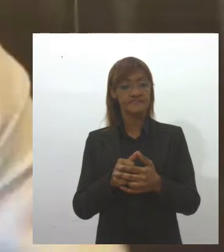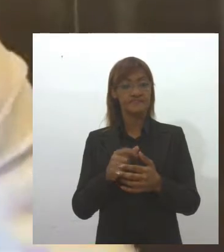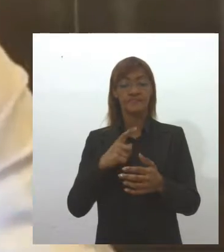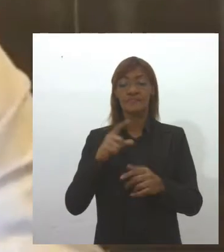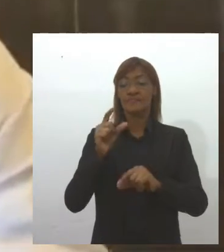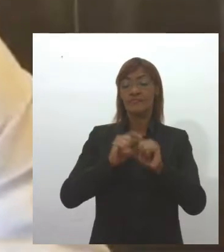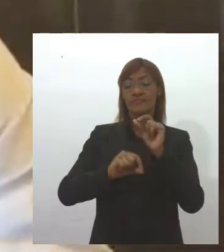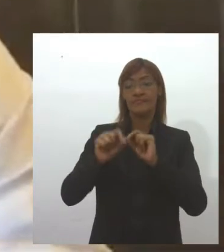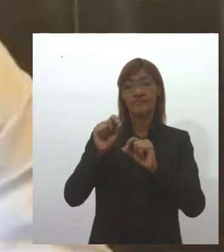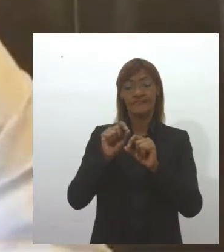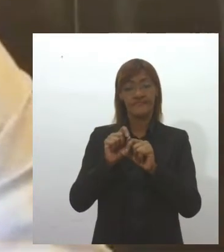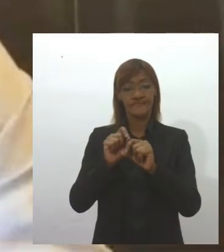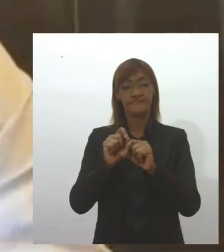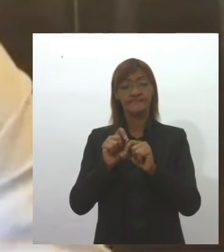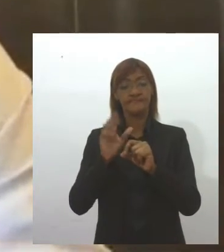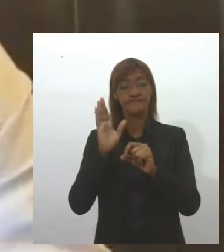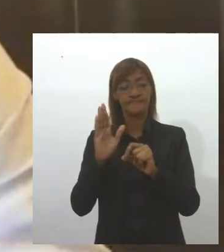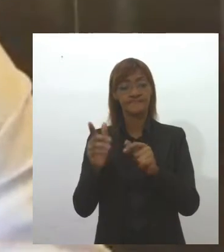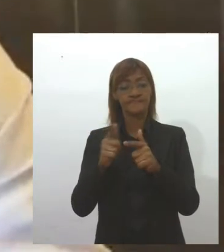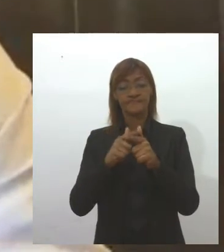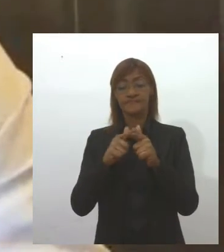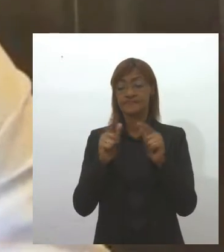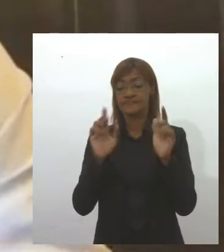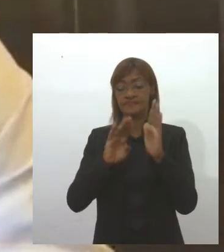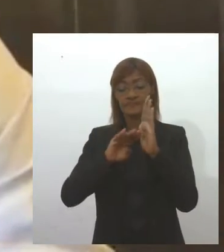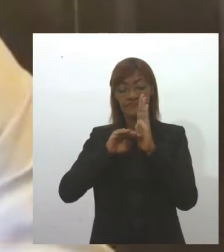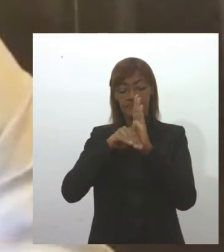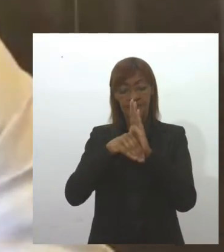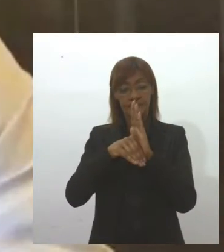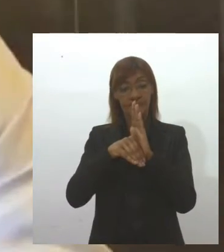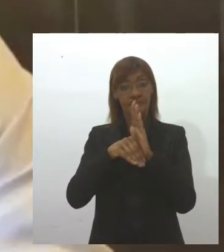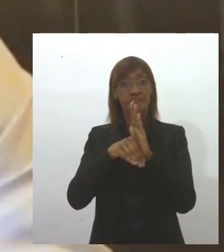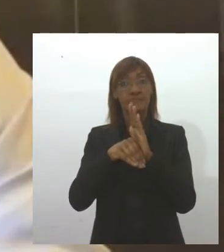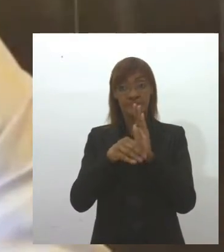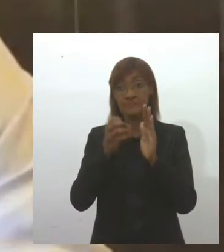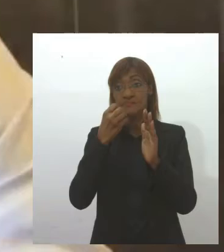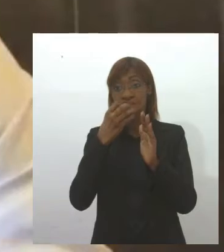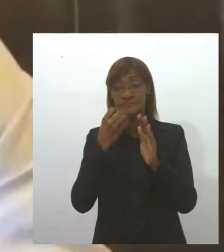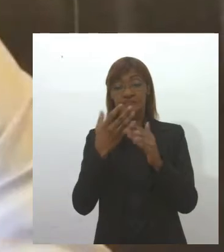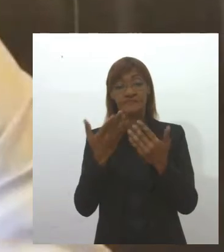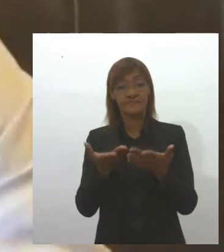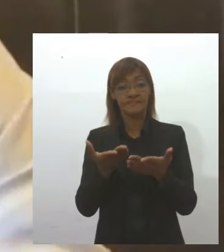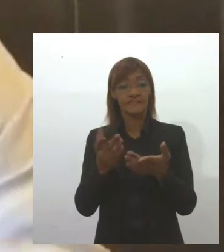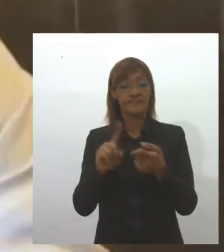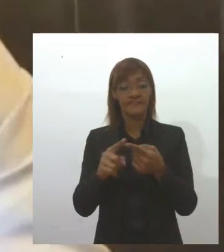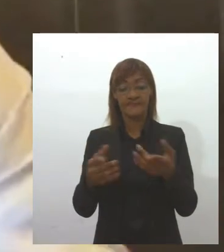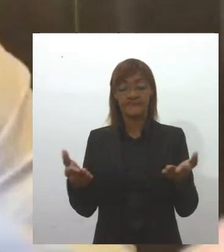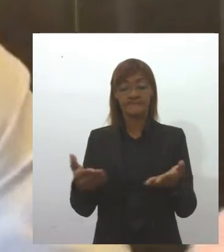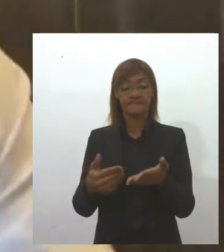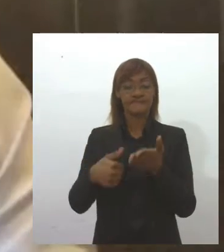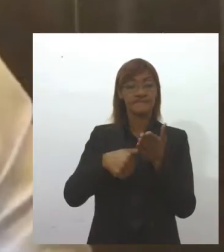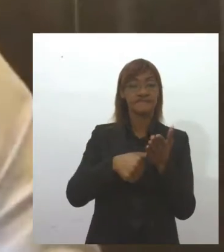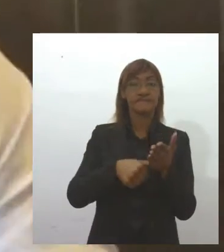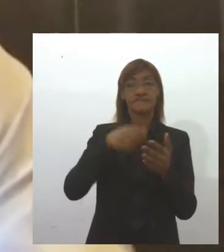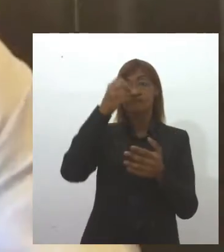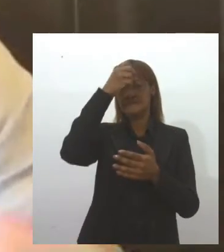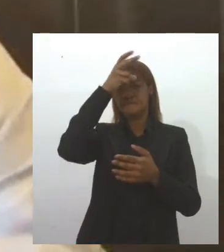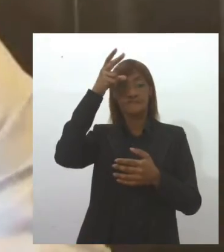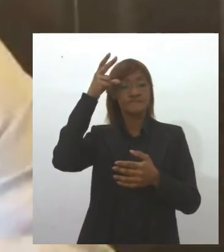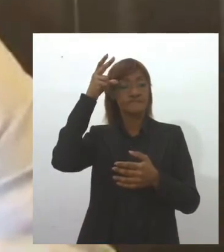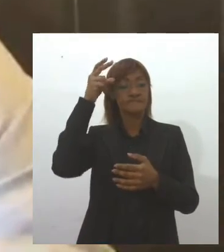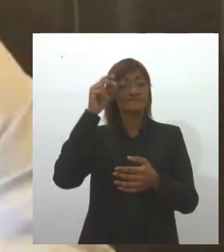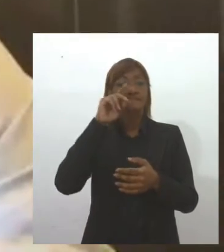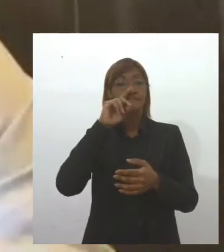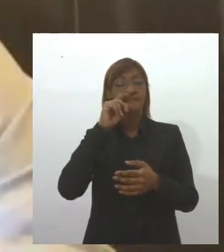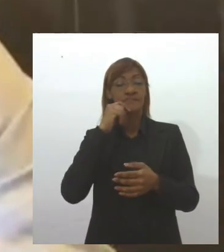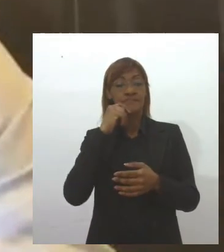à redução dos índices da pandemia, isso é muito importante. Temos esse convênio agora com a Prefeitura de Aracaju, convênio com o governo.